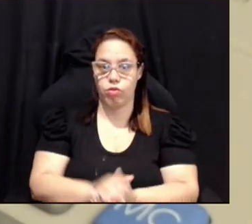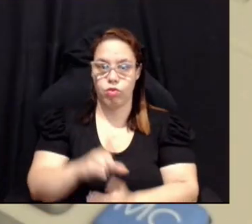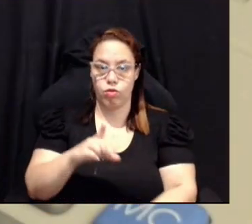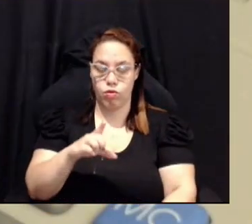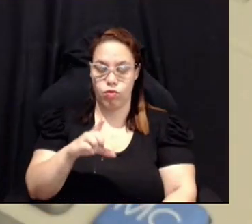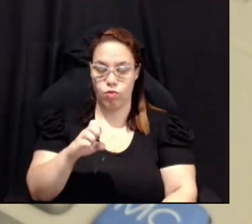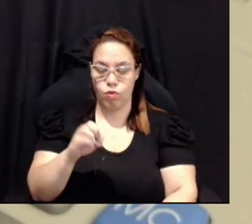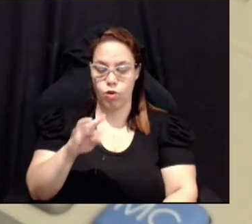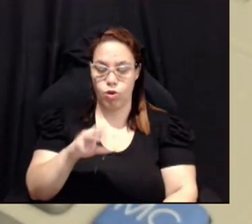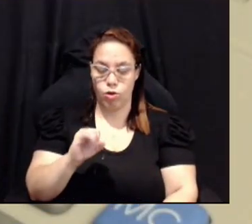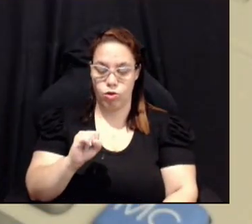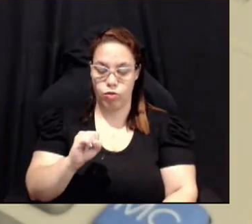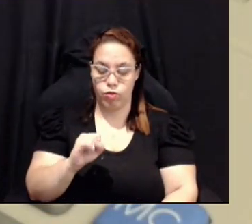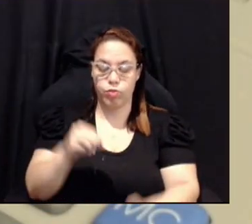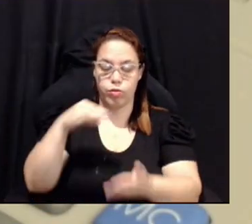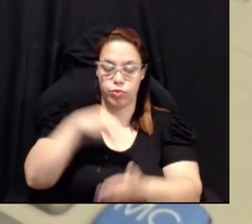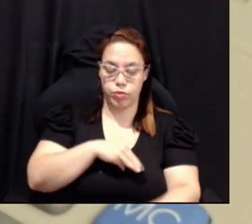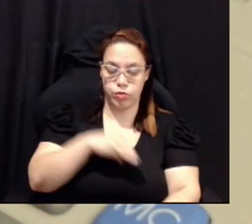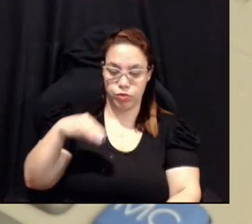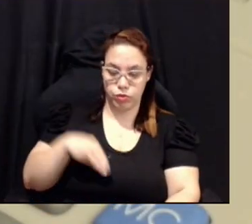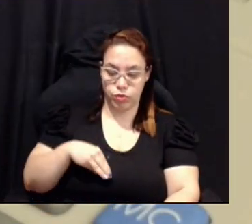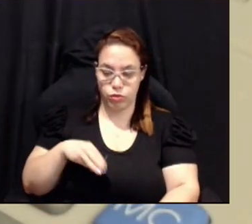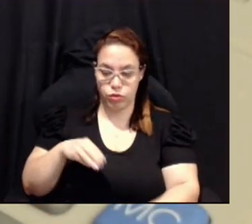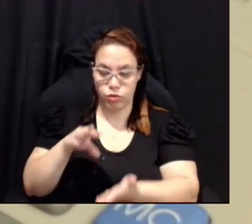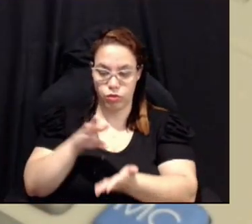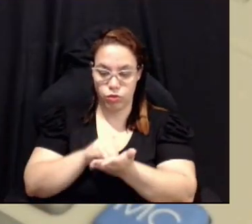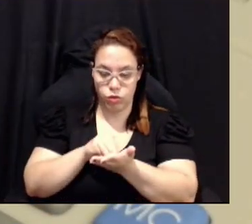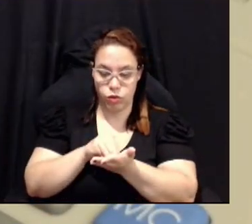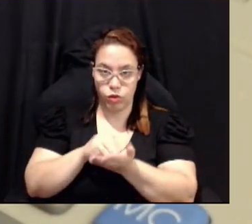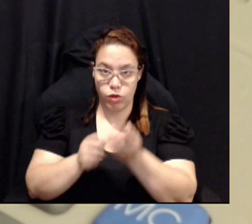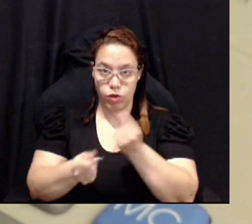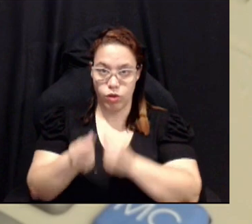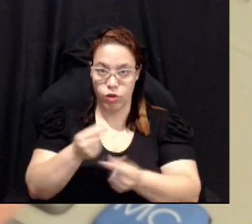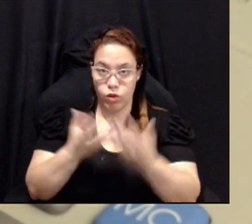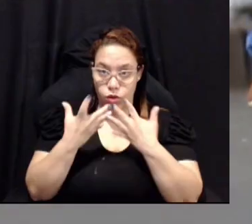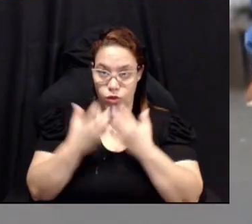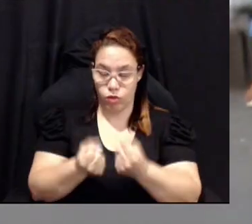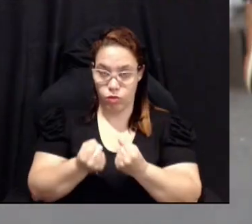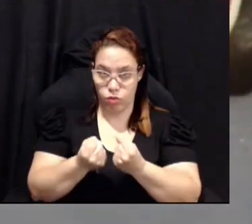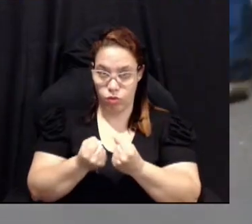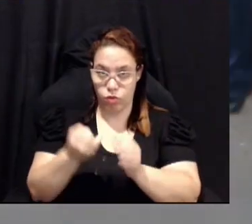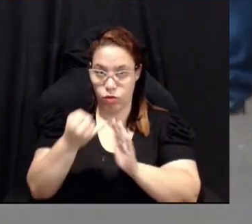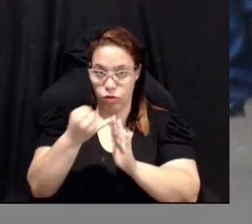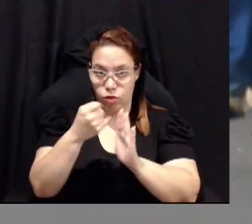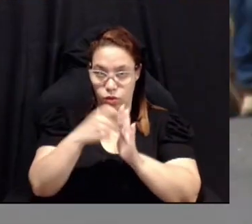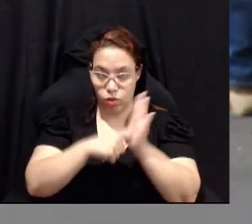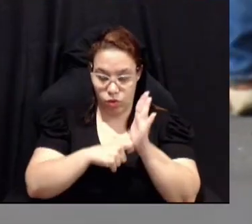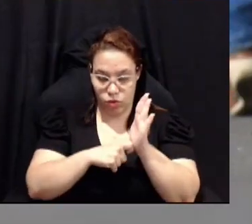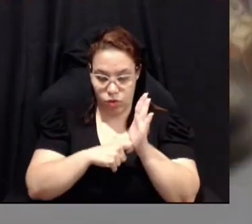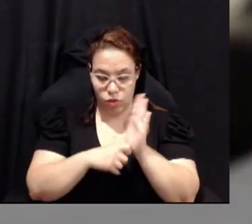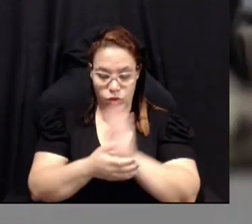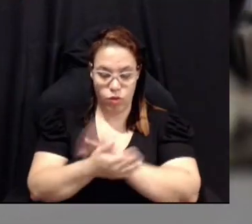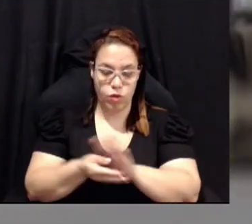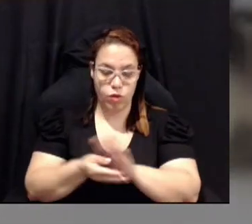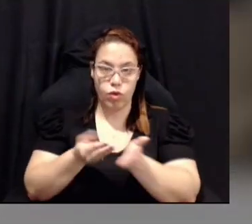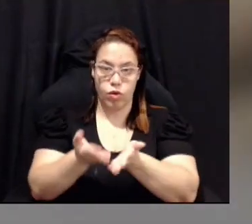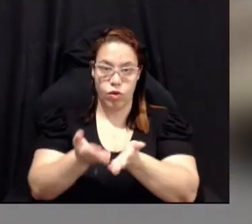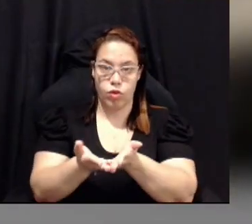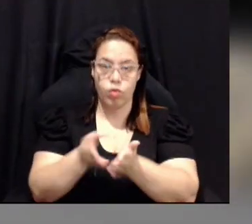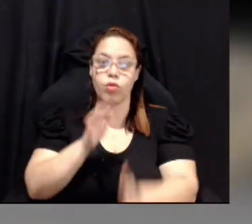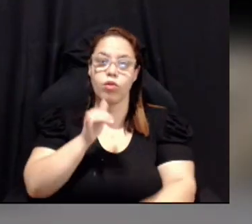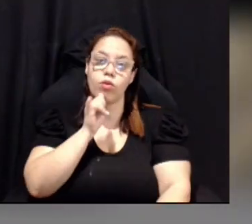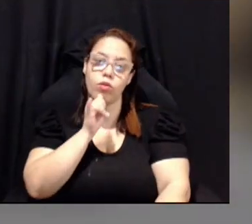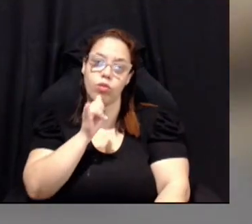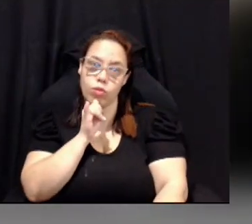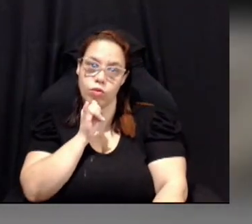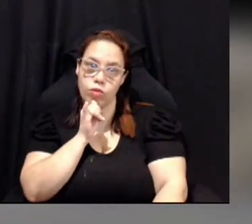Segundo o Ministério da Fazenda, os recursos arrecadados com o imposto de renda são destinados, por exemplo, para